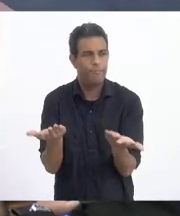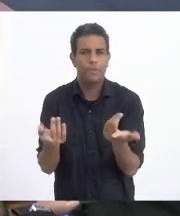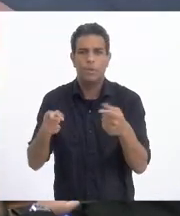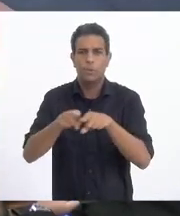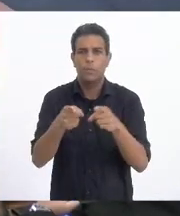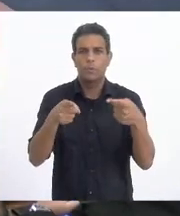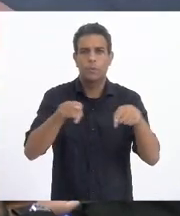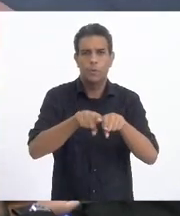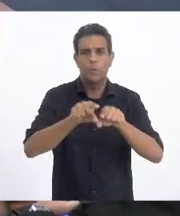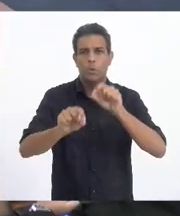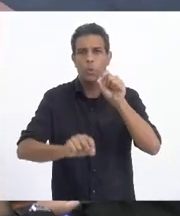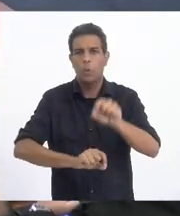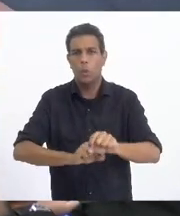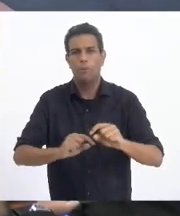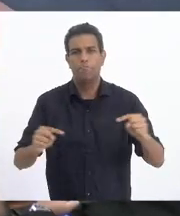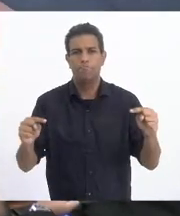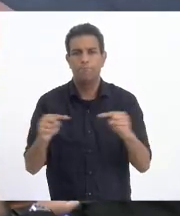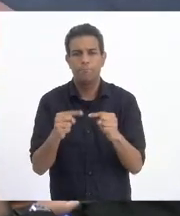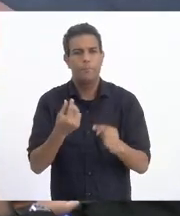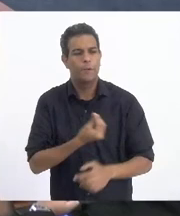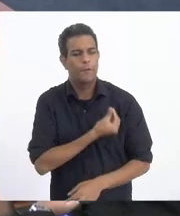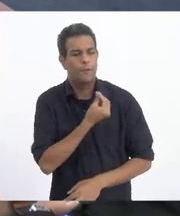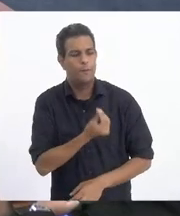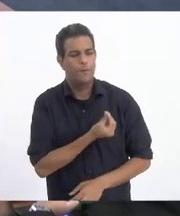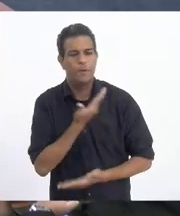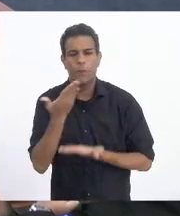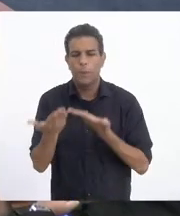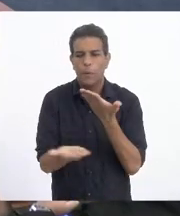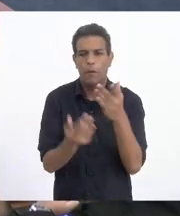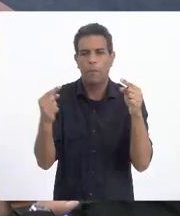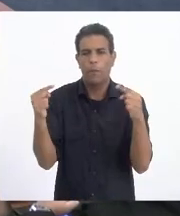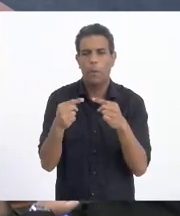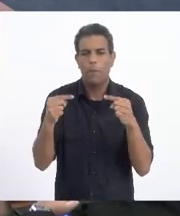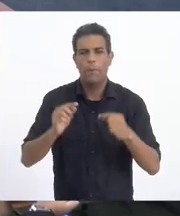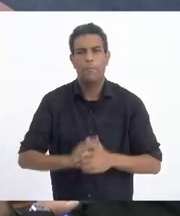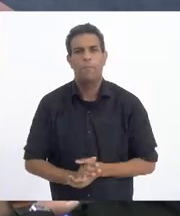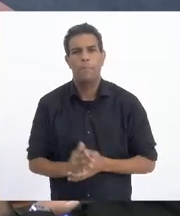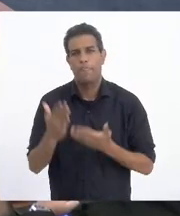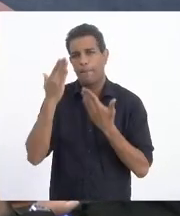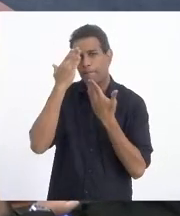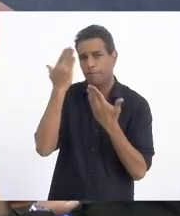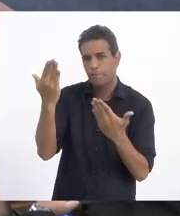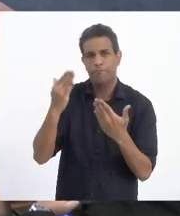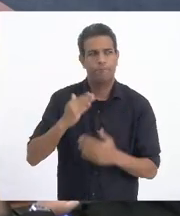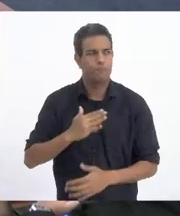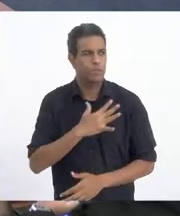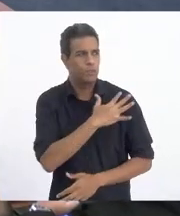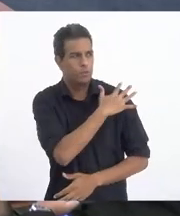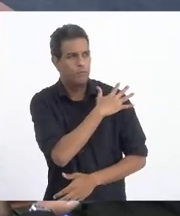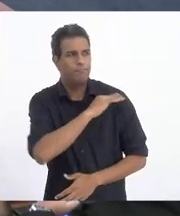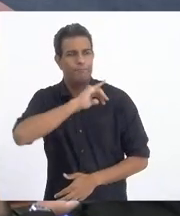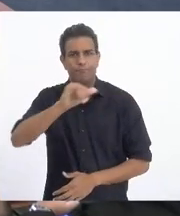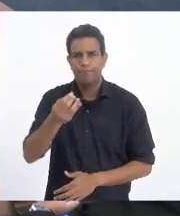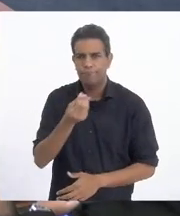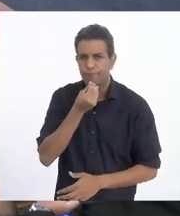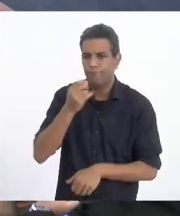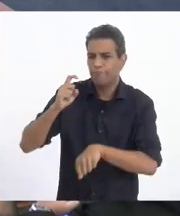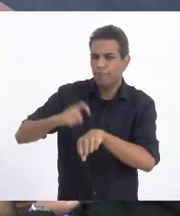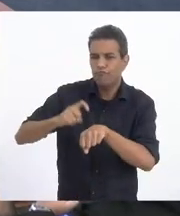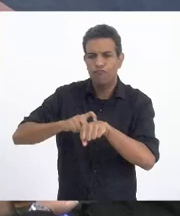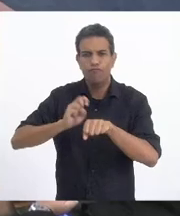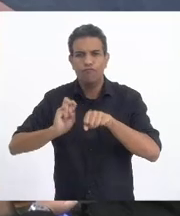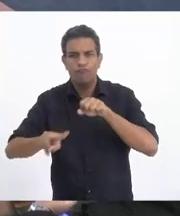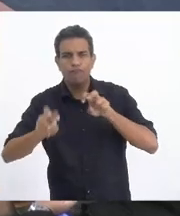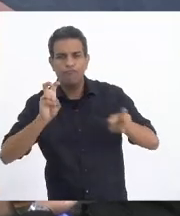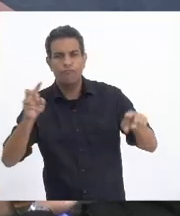deputado Marcelo Dino, a todos presentes, oficiais e praças, é, agradecer ao coronel Chalvê pela oportunidade de